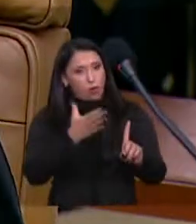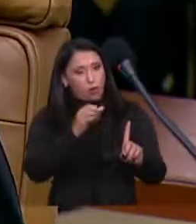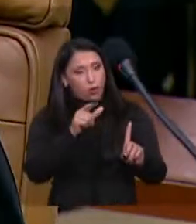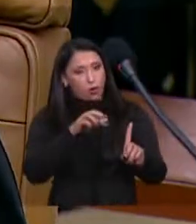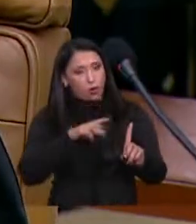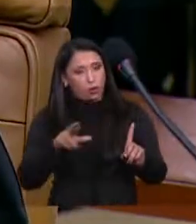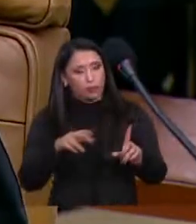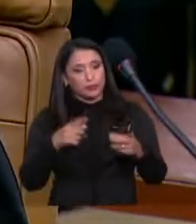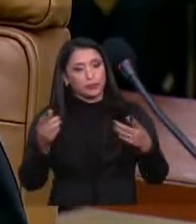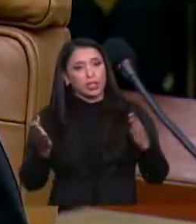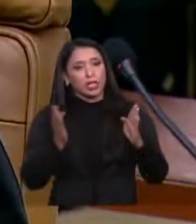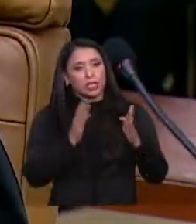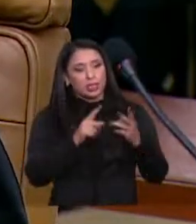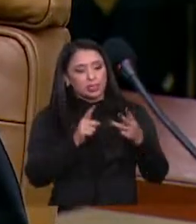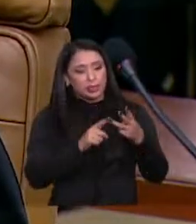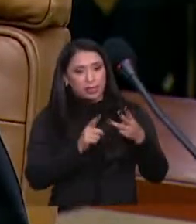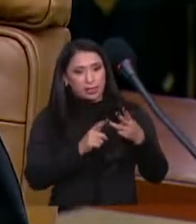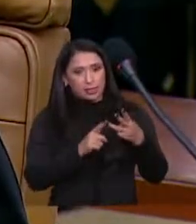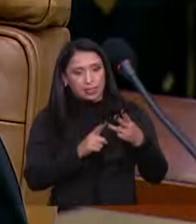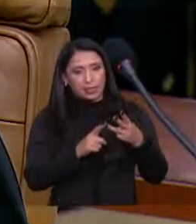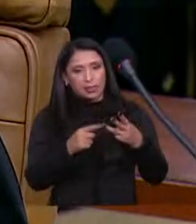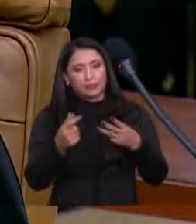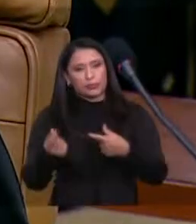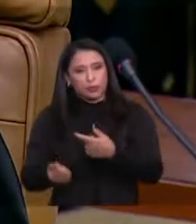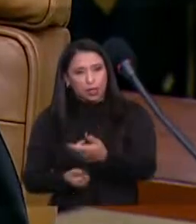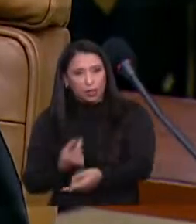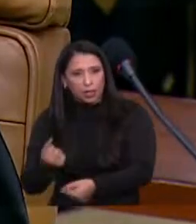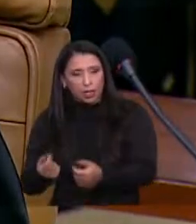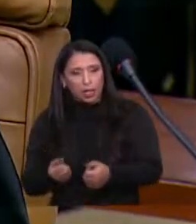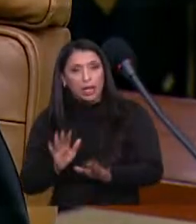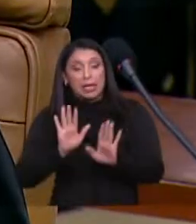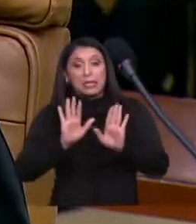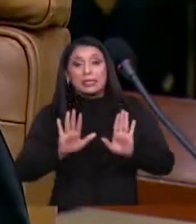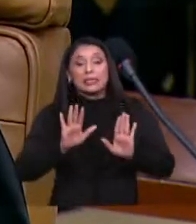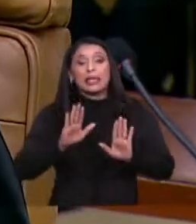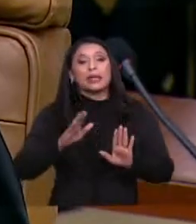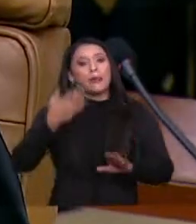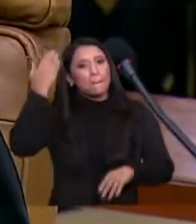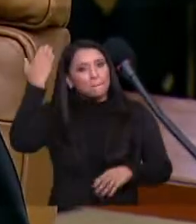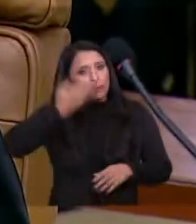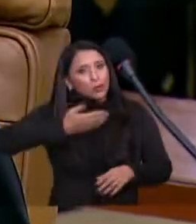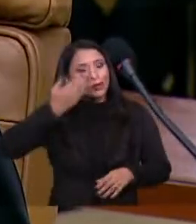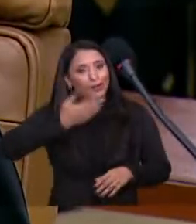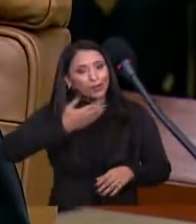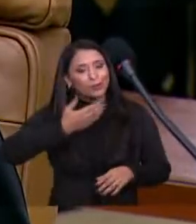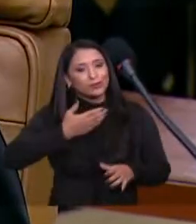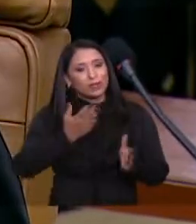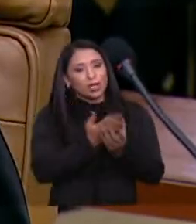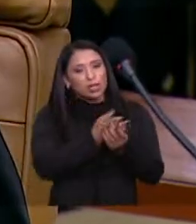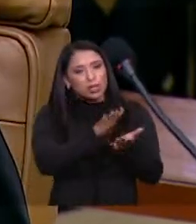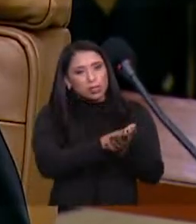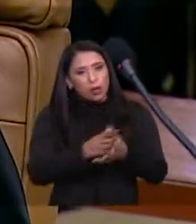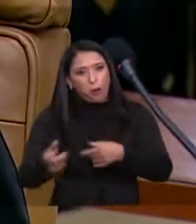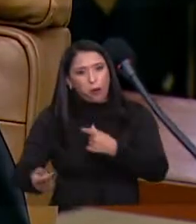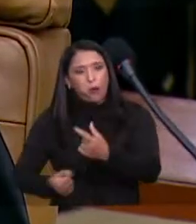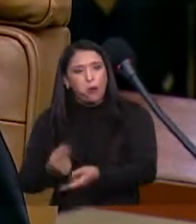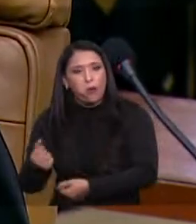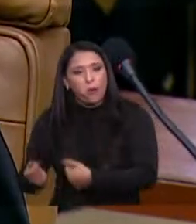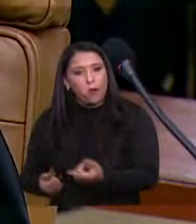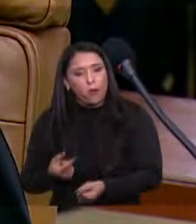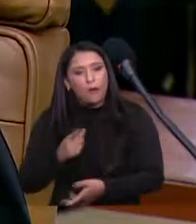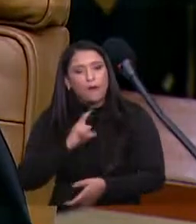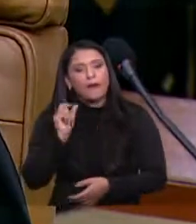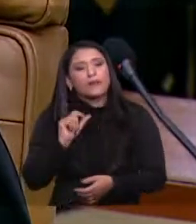e na terceira etapa havendo comprovação como a nos autos de que os atos de lavagem de capitais